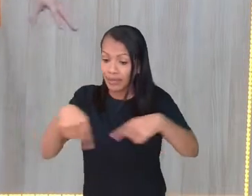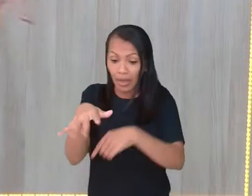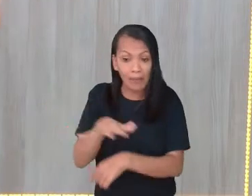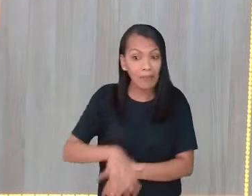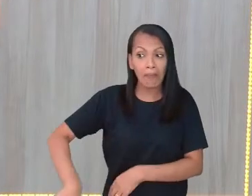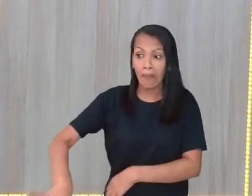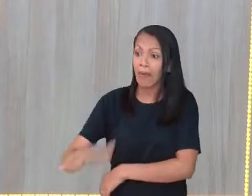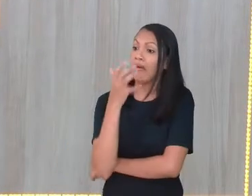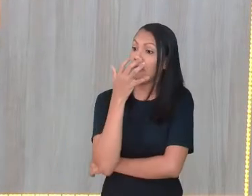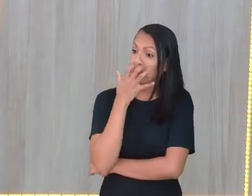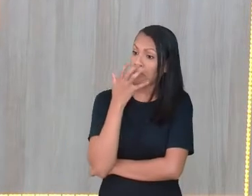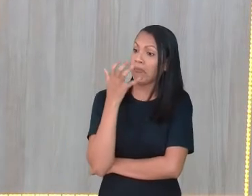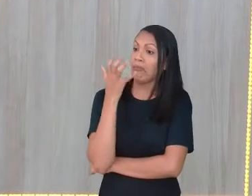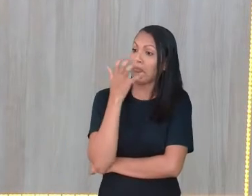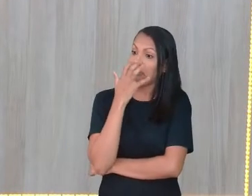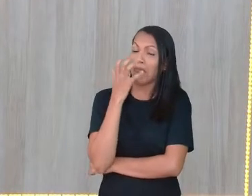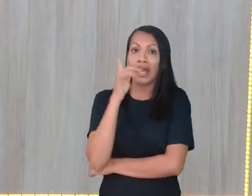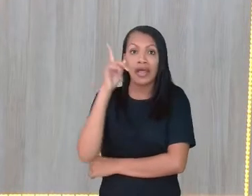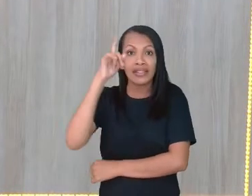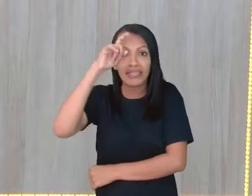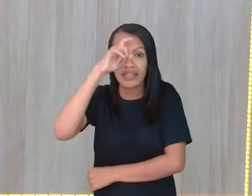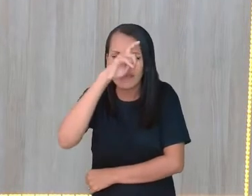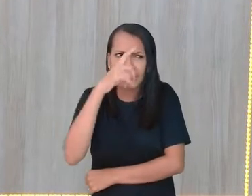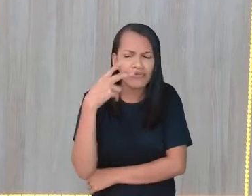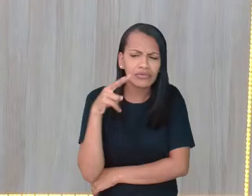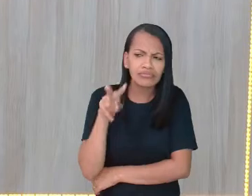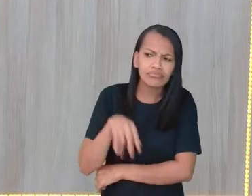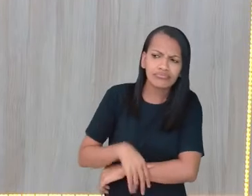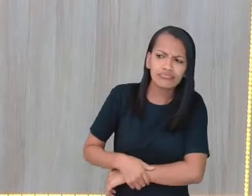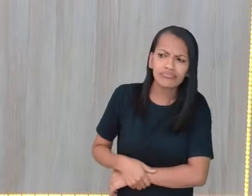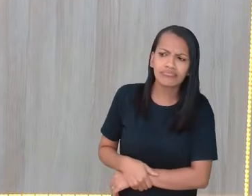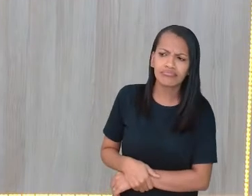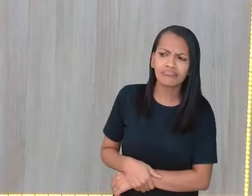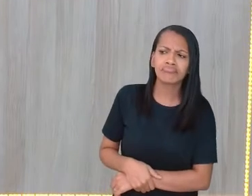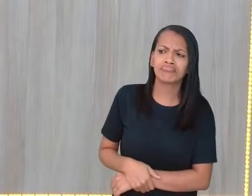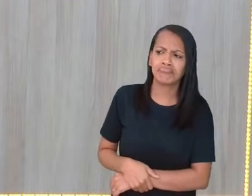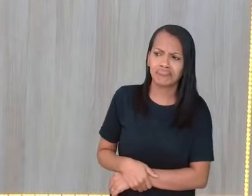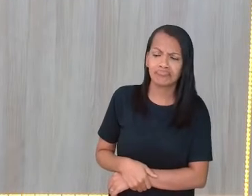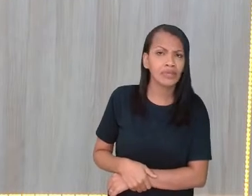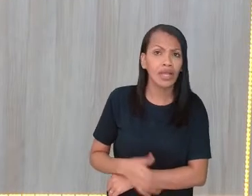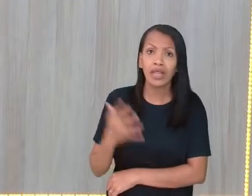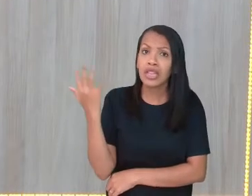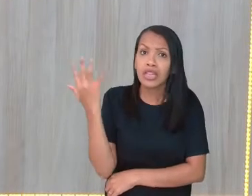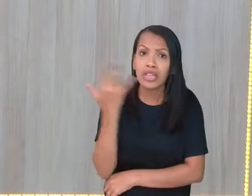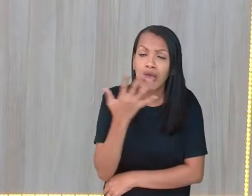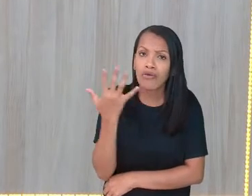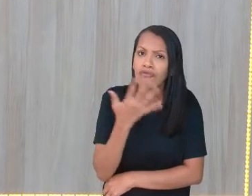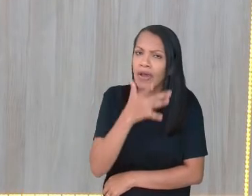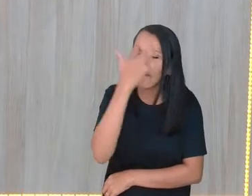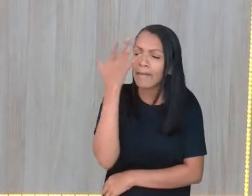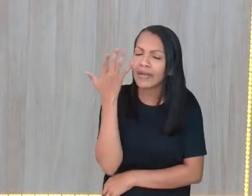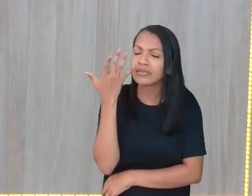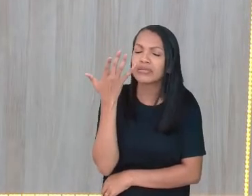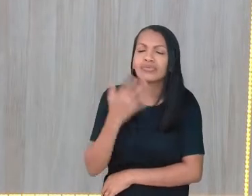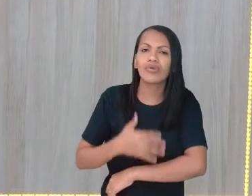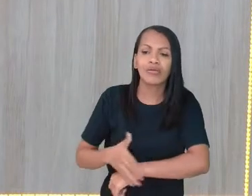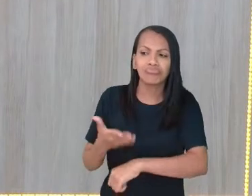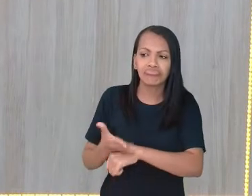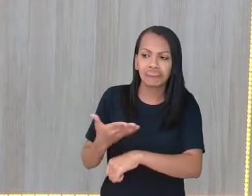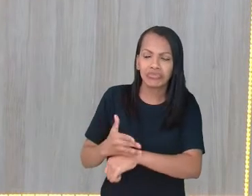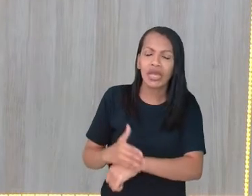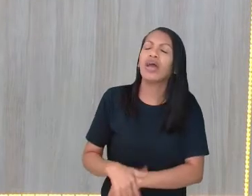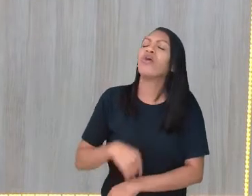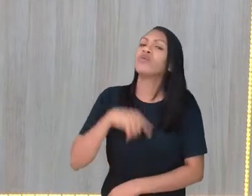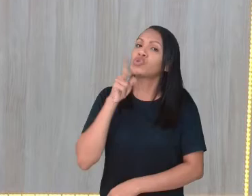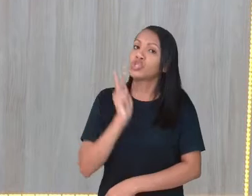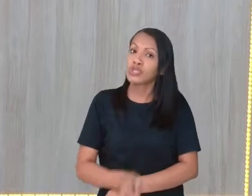espetacular. É muito difícil você passar na quadra que tem na Praça da Várzea e você não vê alguém praticando alguma modalidade. Eu